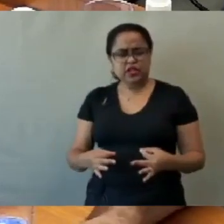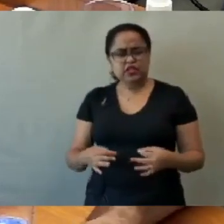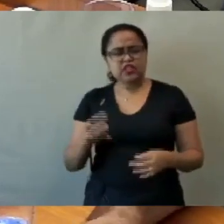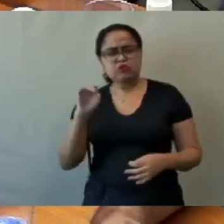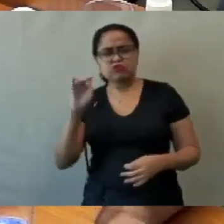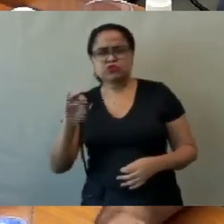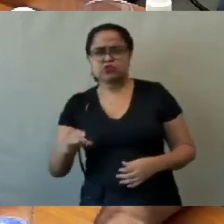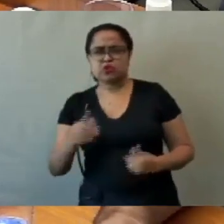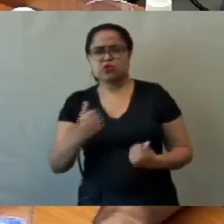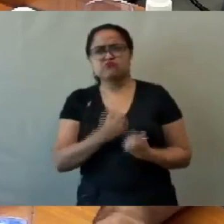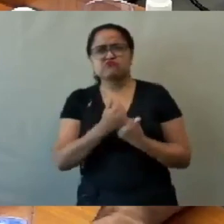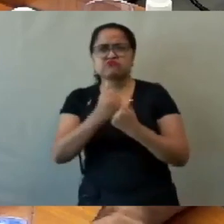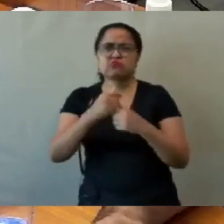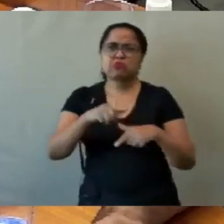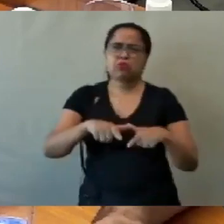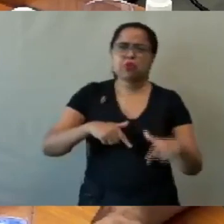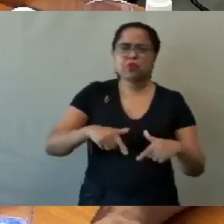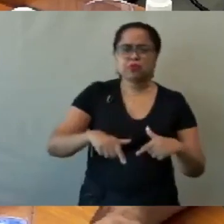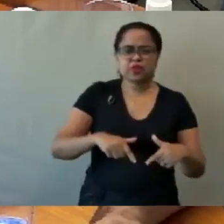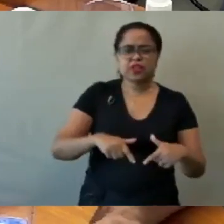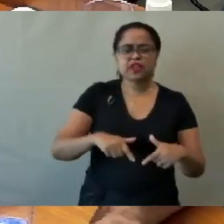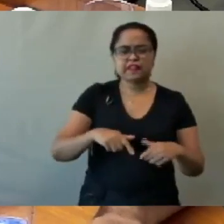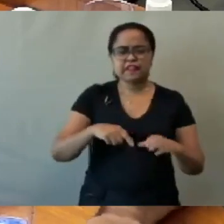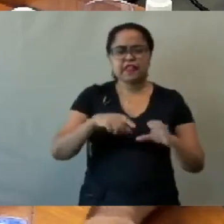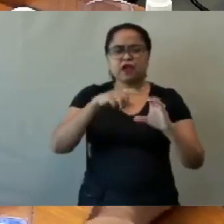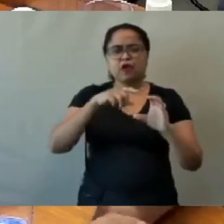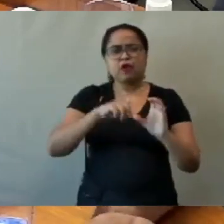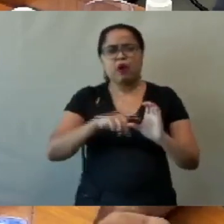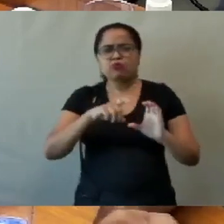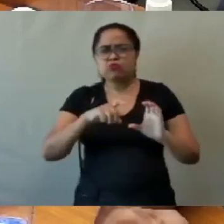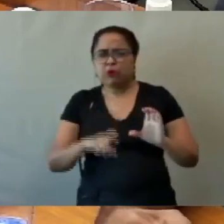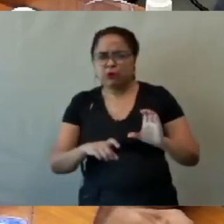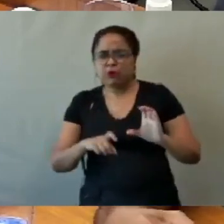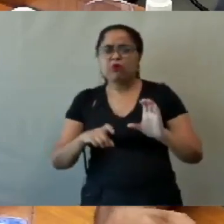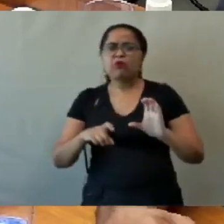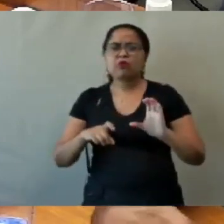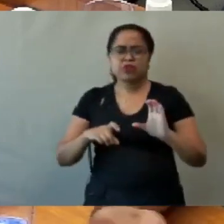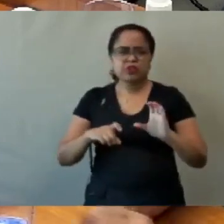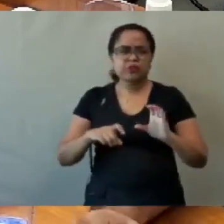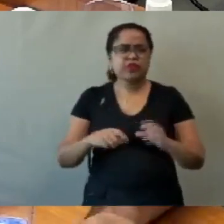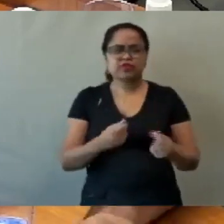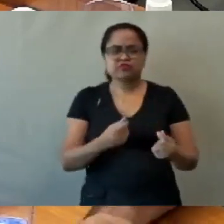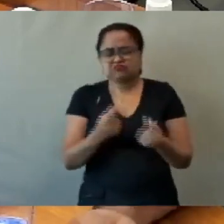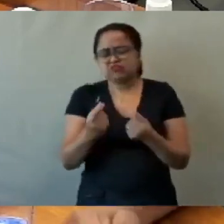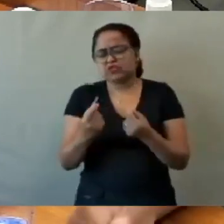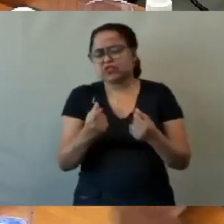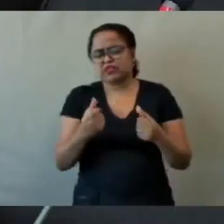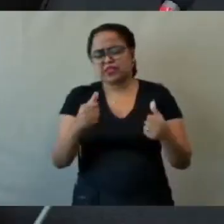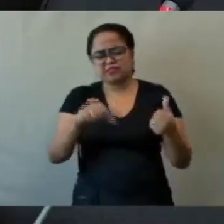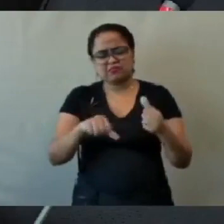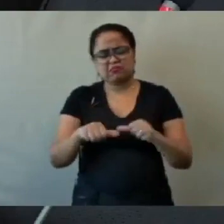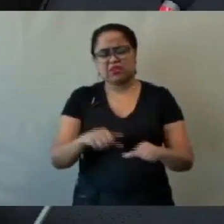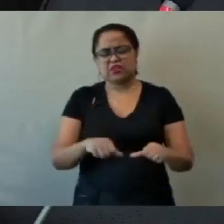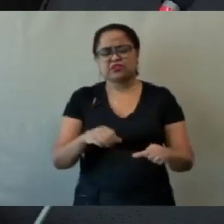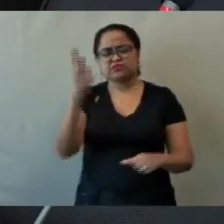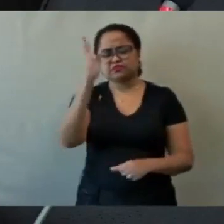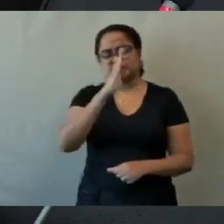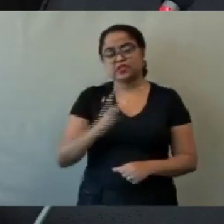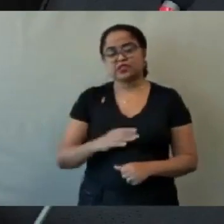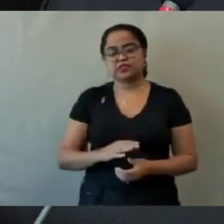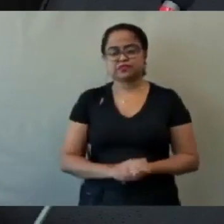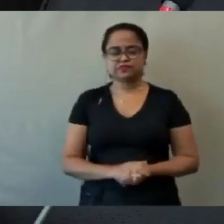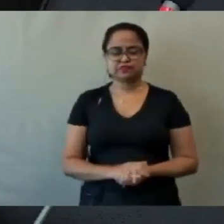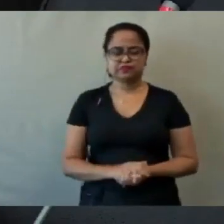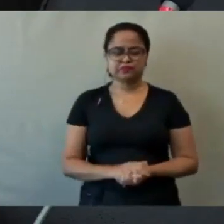não, autônomas ou só apenas com o trabalho doméstico, que é muito mal remunerado no Brasil. É isso.